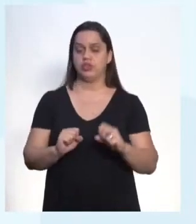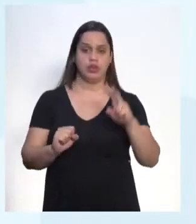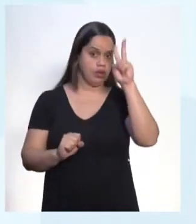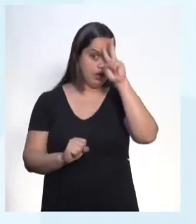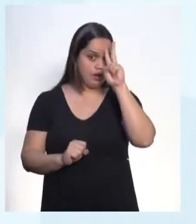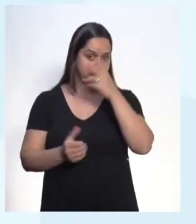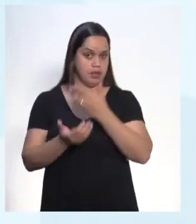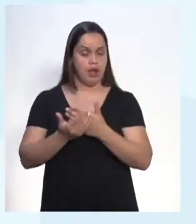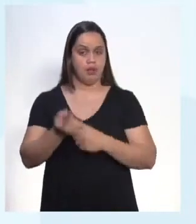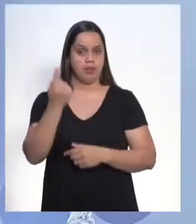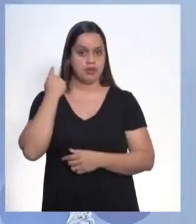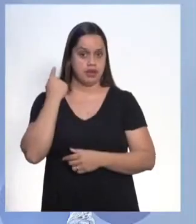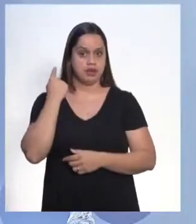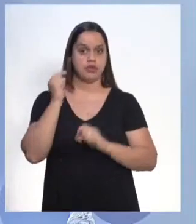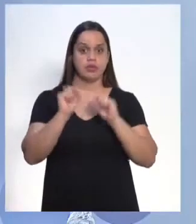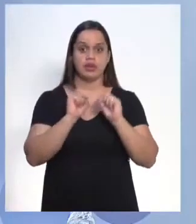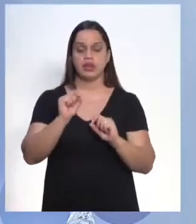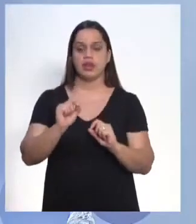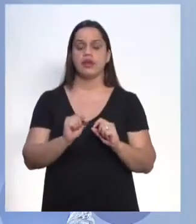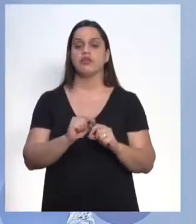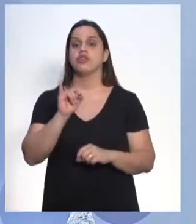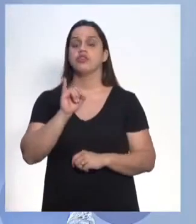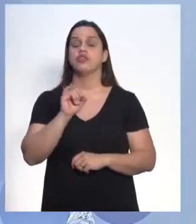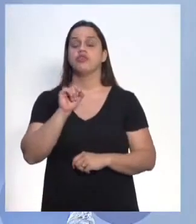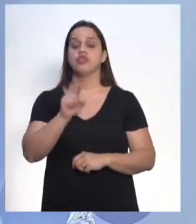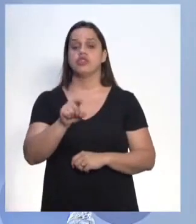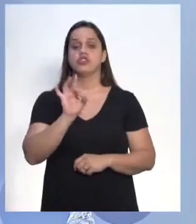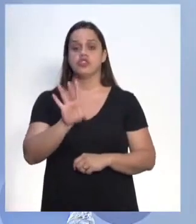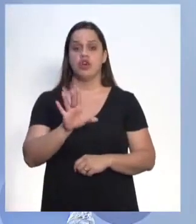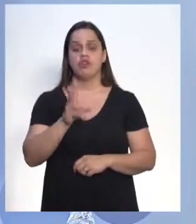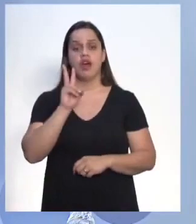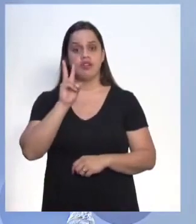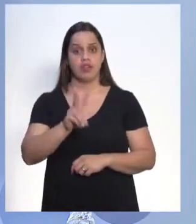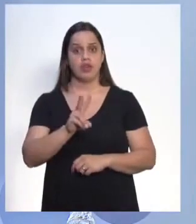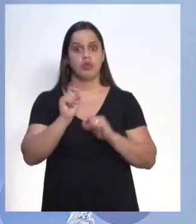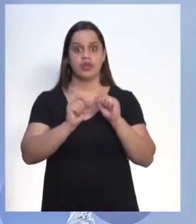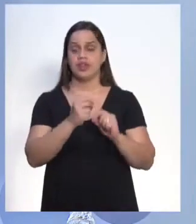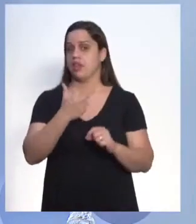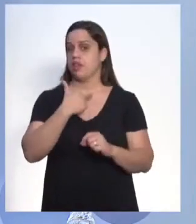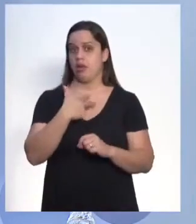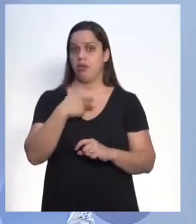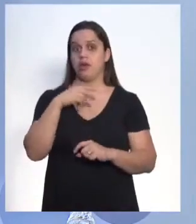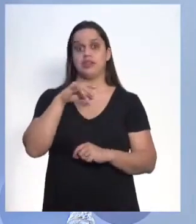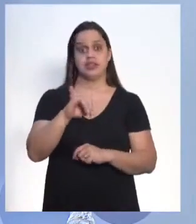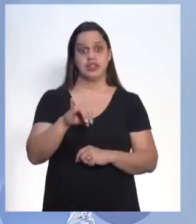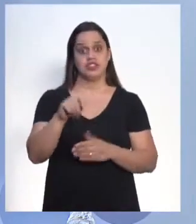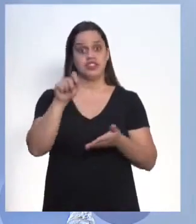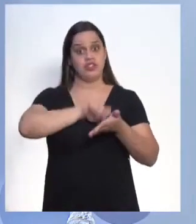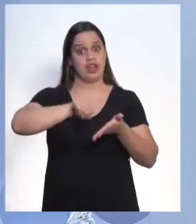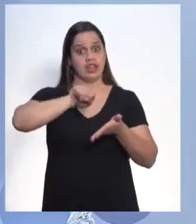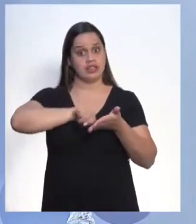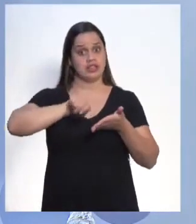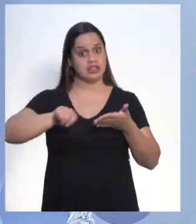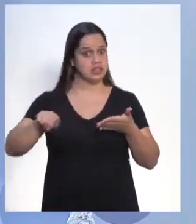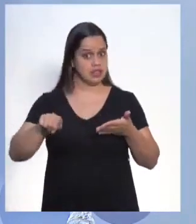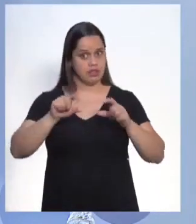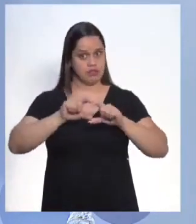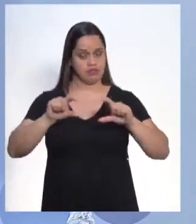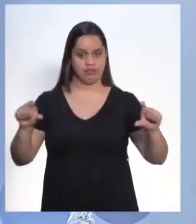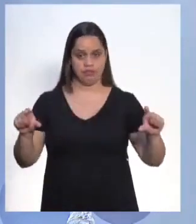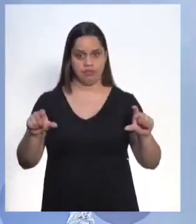da nossa aula passada? Você só vai considerar que não pode se tiver escrito no